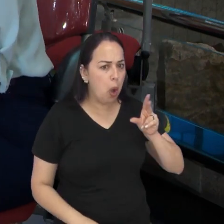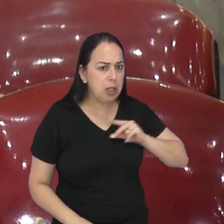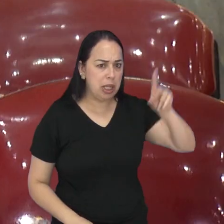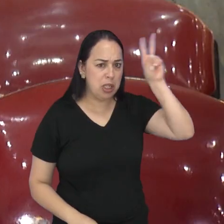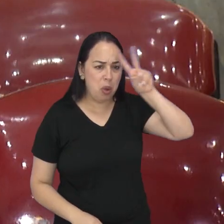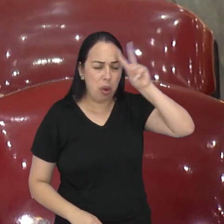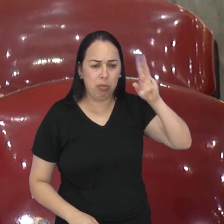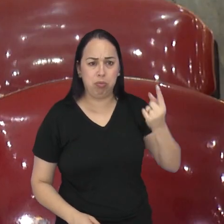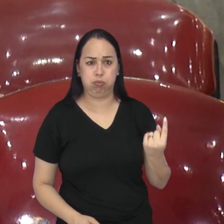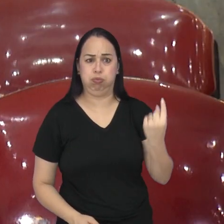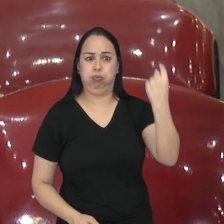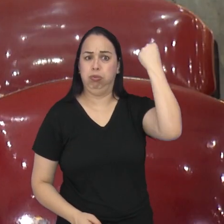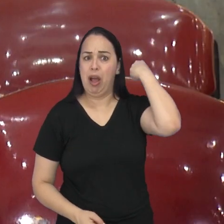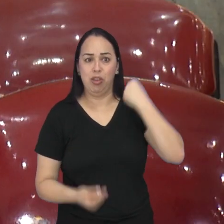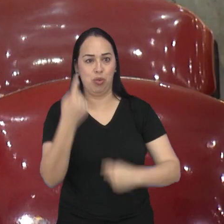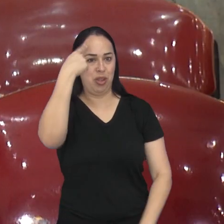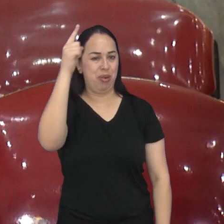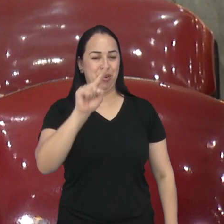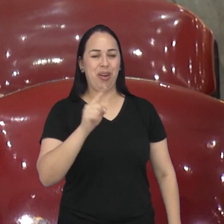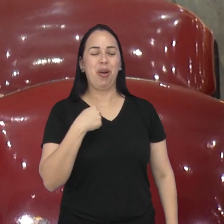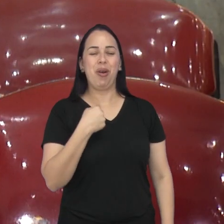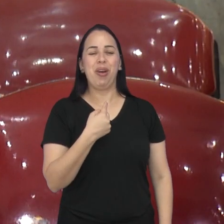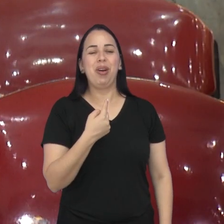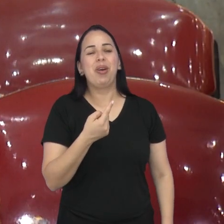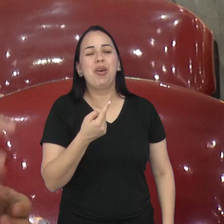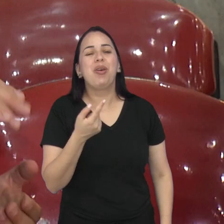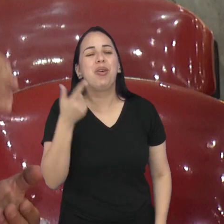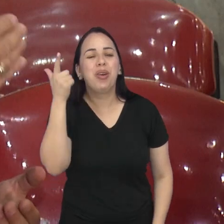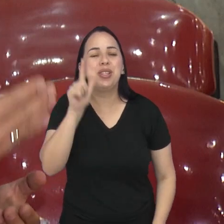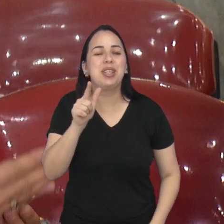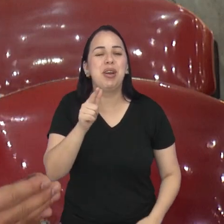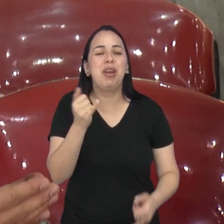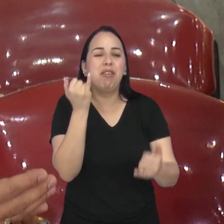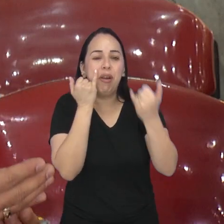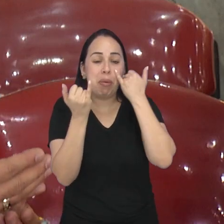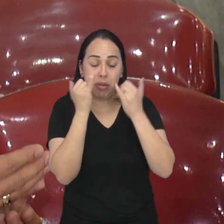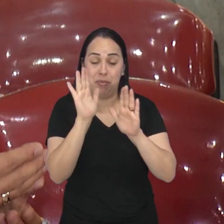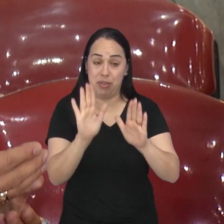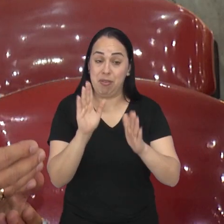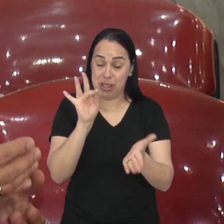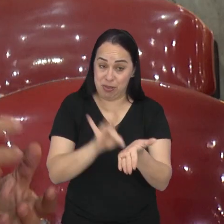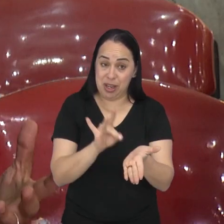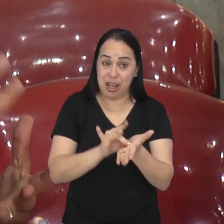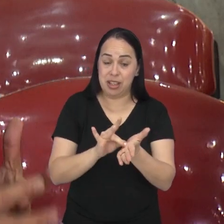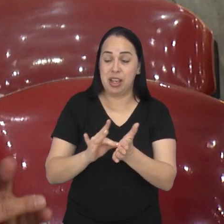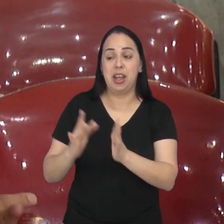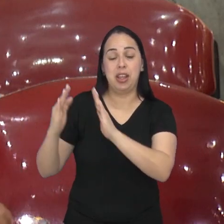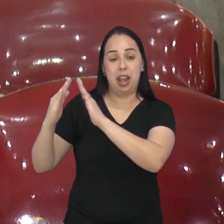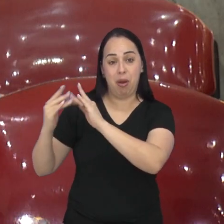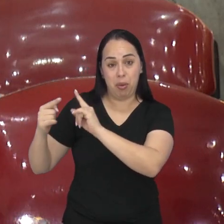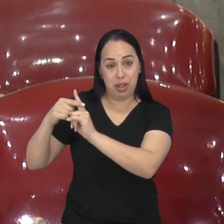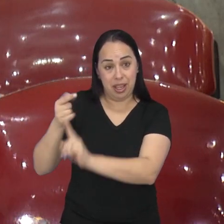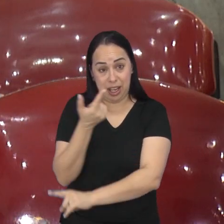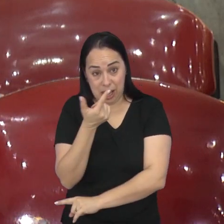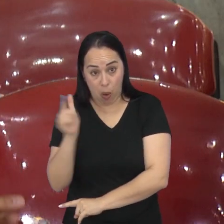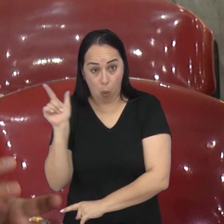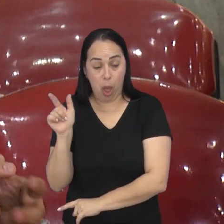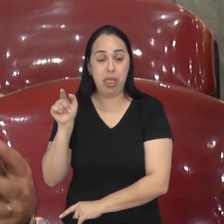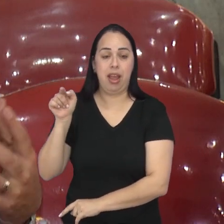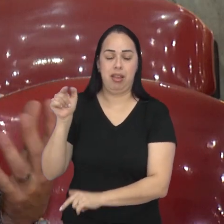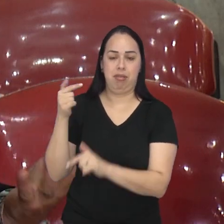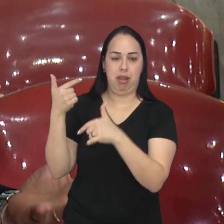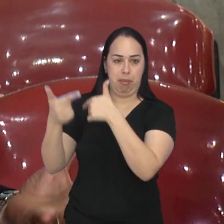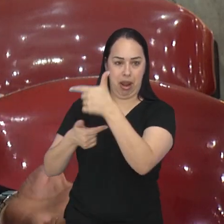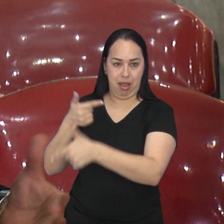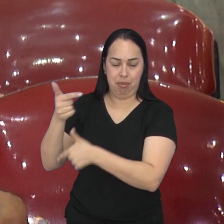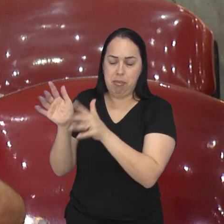baú, não sei como que você conseguiu essa informação, mas de fato, é na outra paróquia que eu estava, trabalhando, e uma